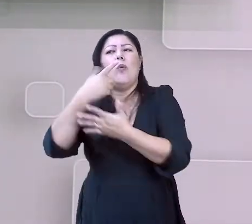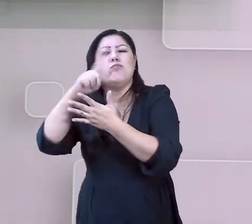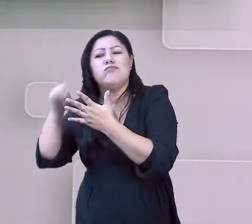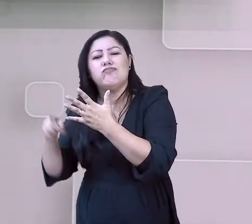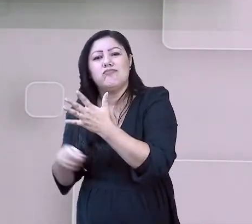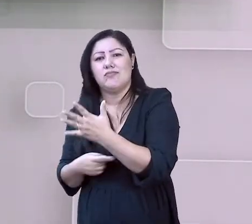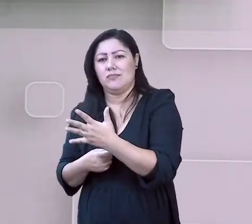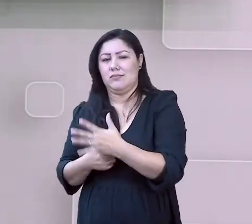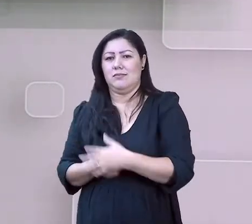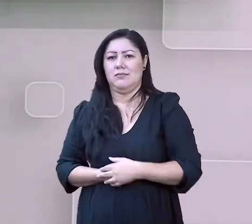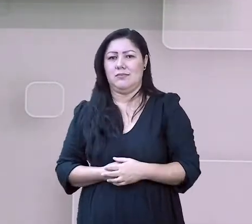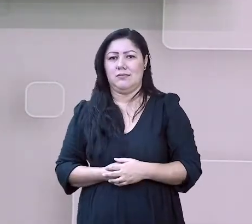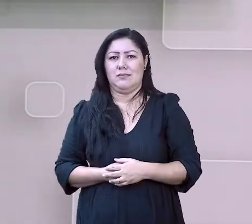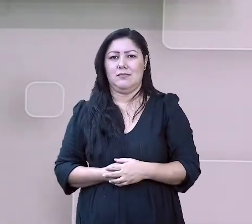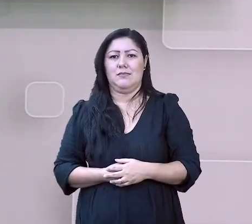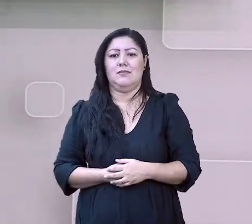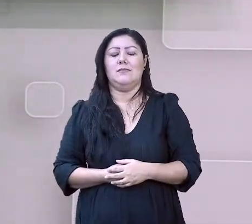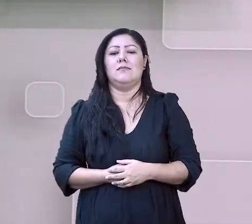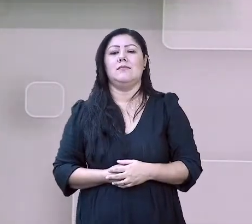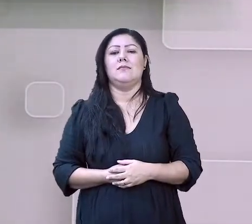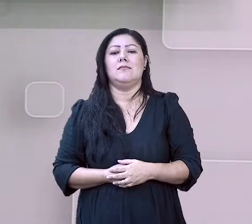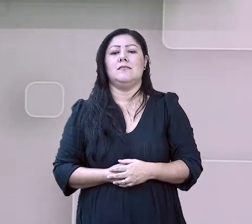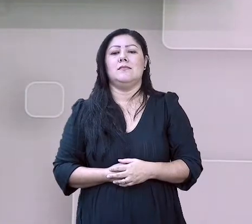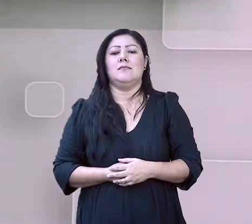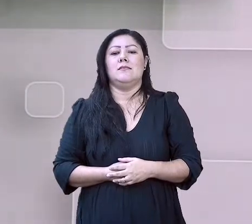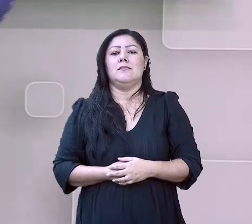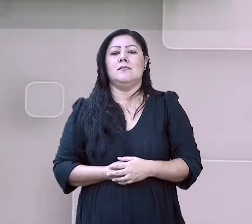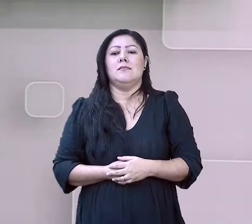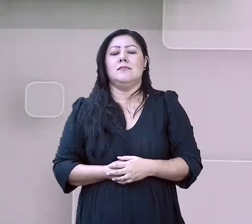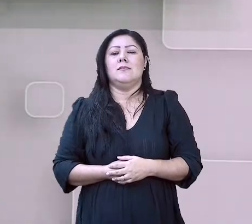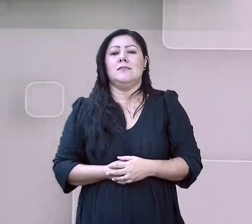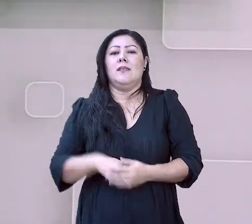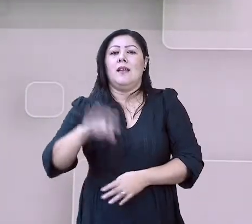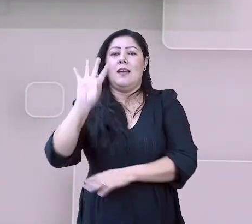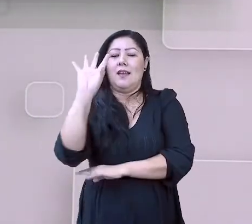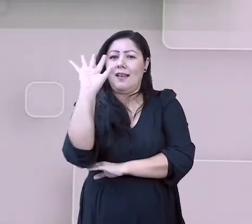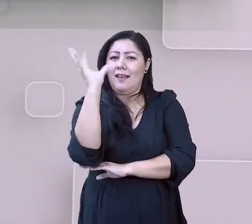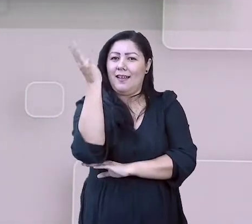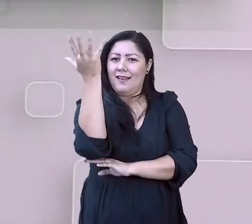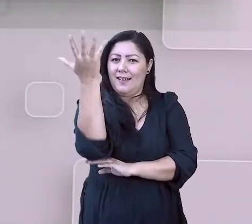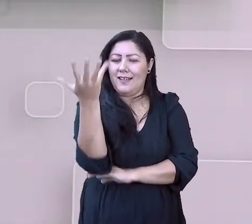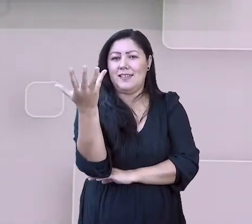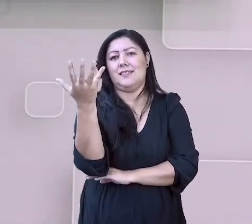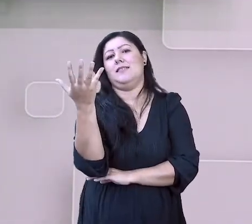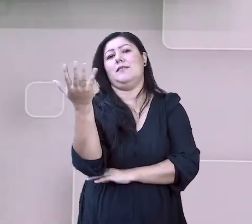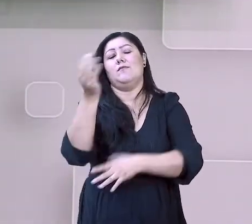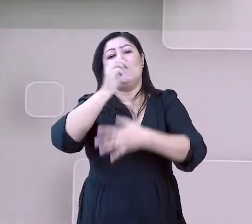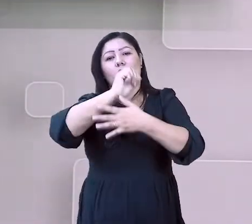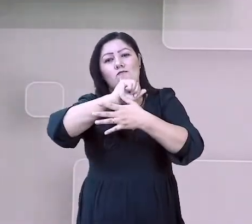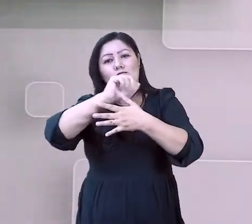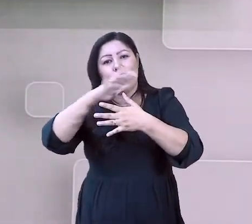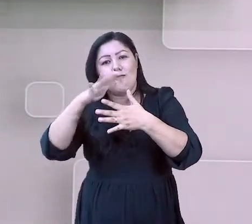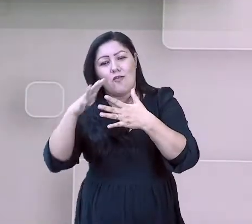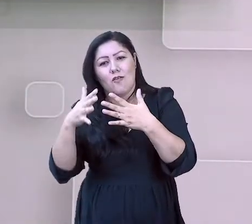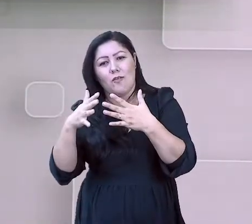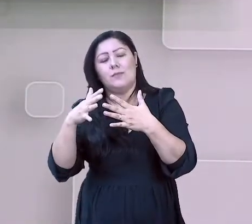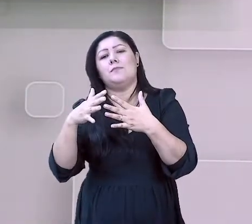outras. Tá? Agora, as árvores, eu gosto sempre de falar, as árvores da floresta amazônica, elas